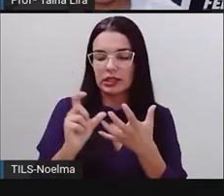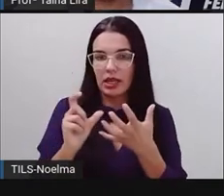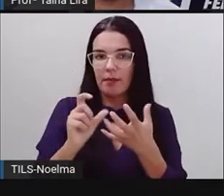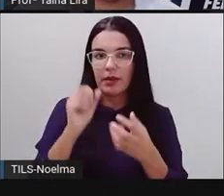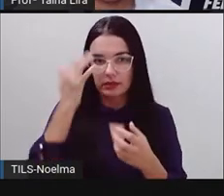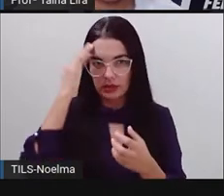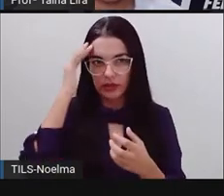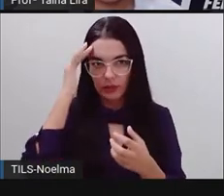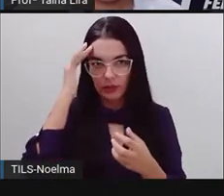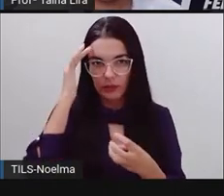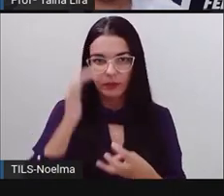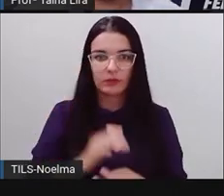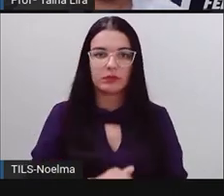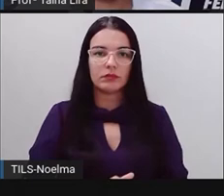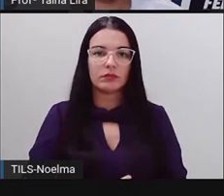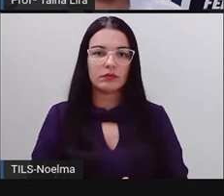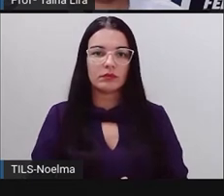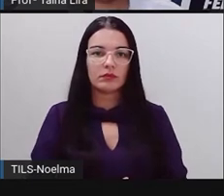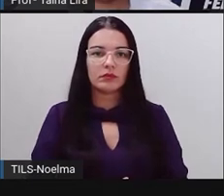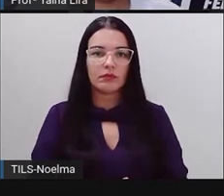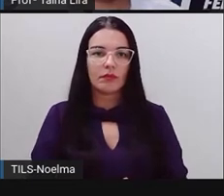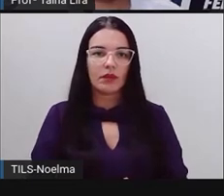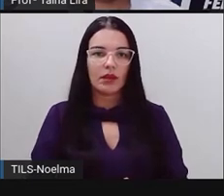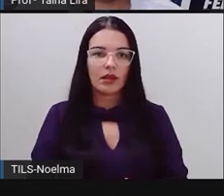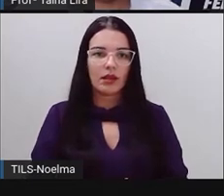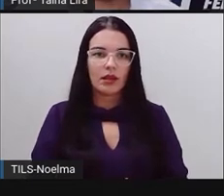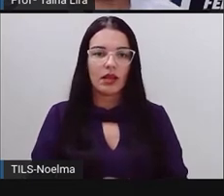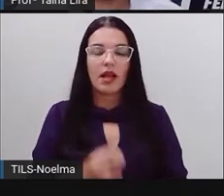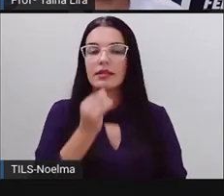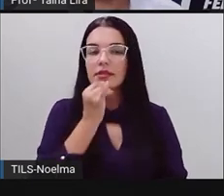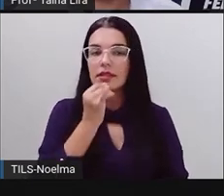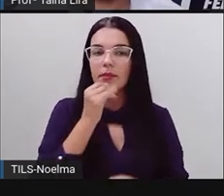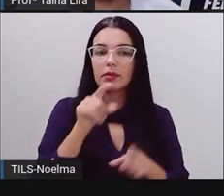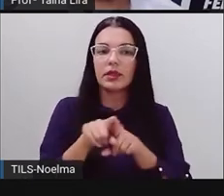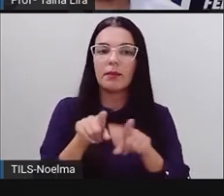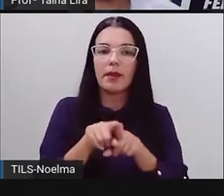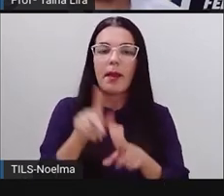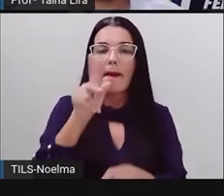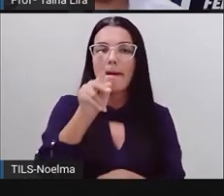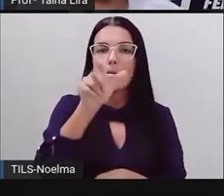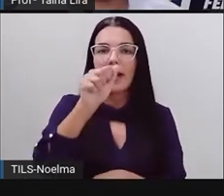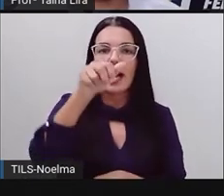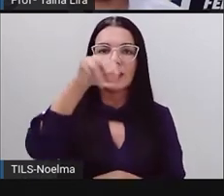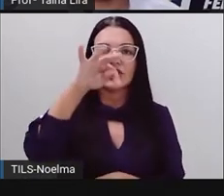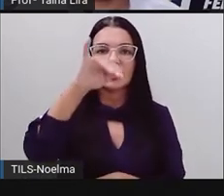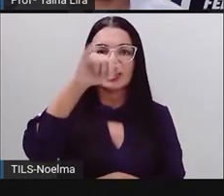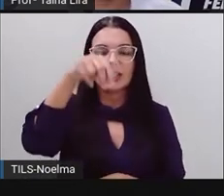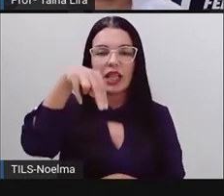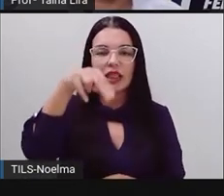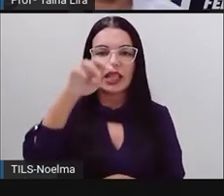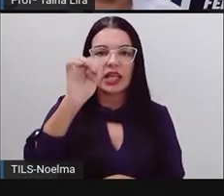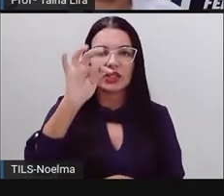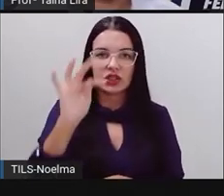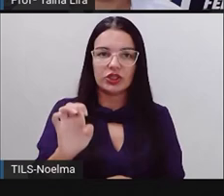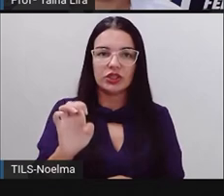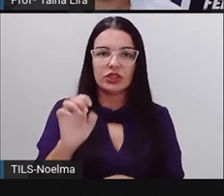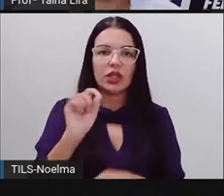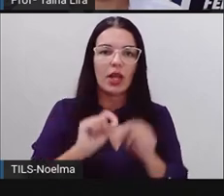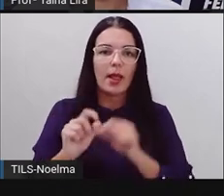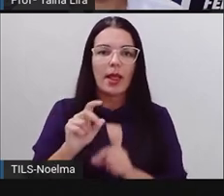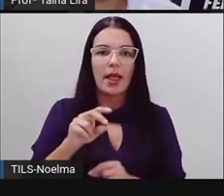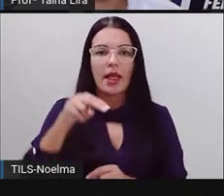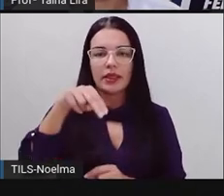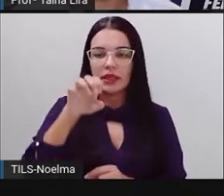tá Oi e a mesma coisa que não exemplo patinete o